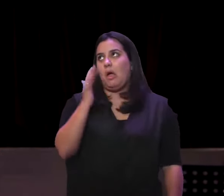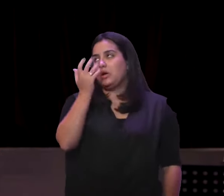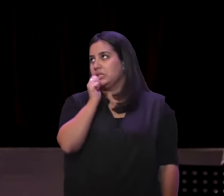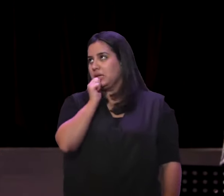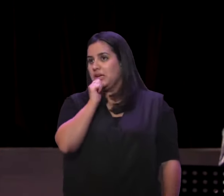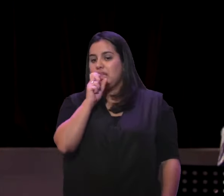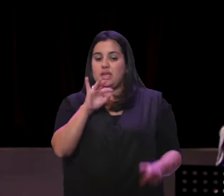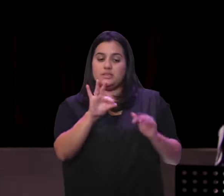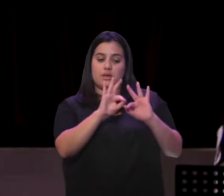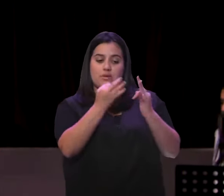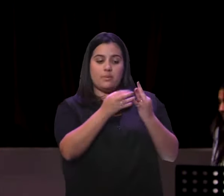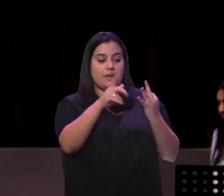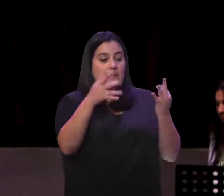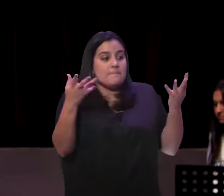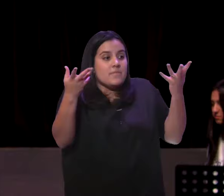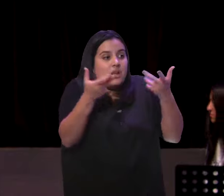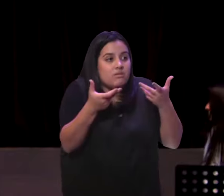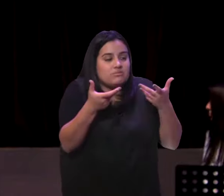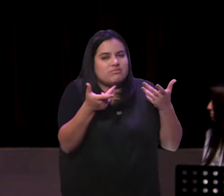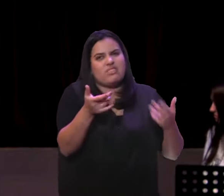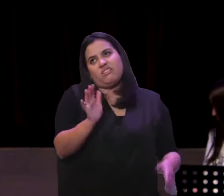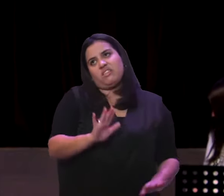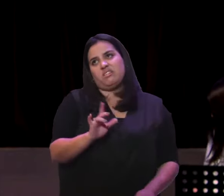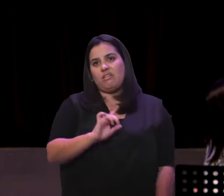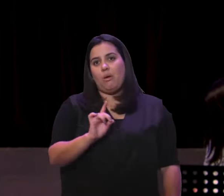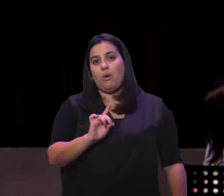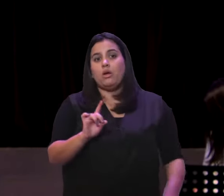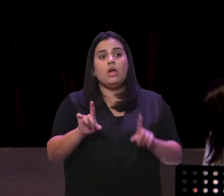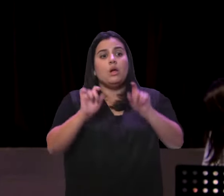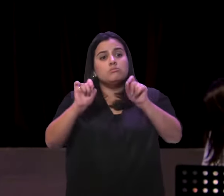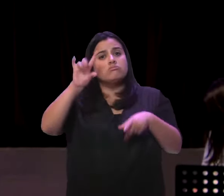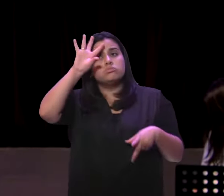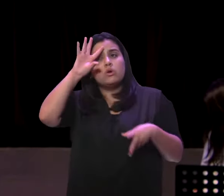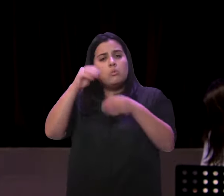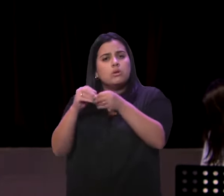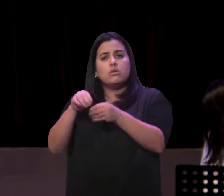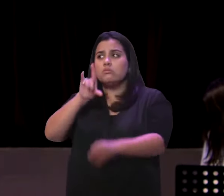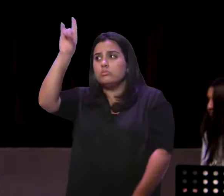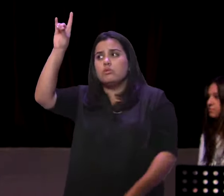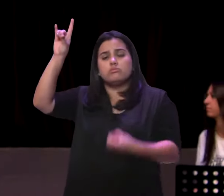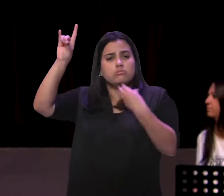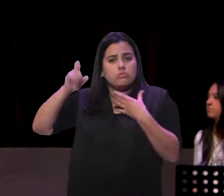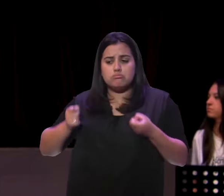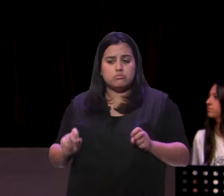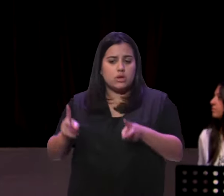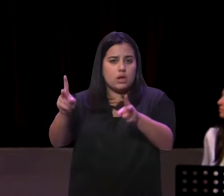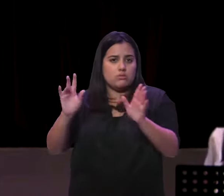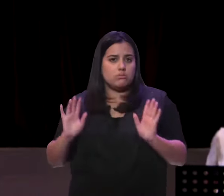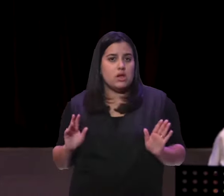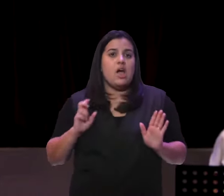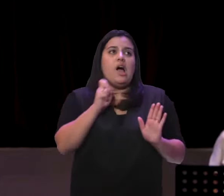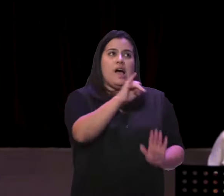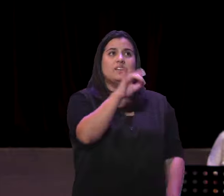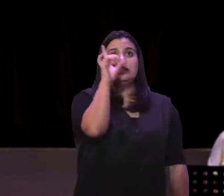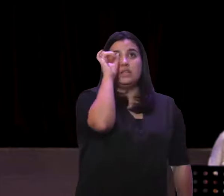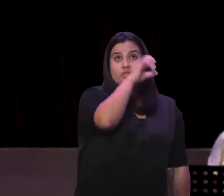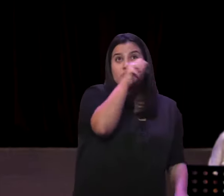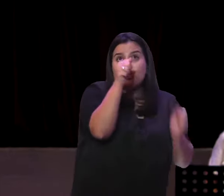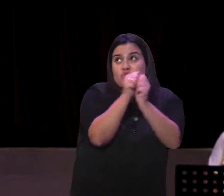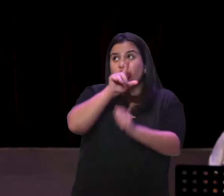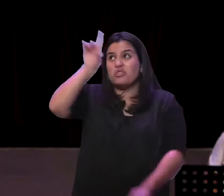minha família é incrível ou não. Tem a ver com entender, Deus é bom em todo o tempo. Se está difícil com